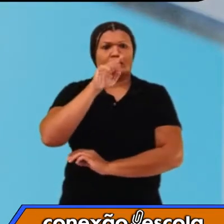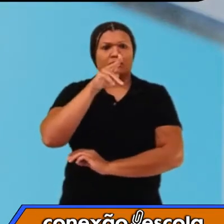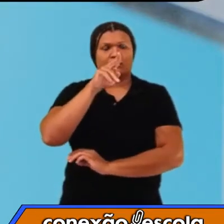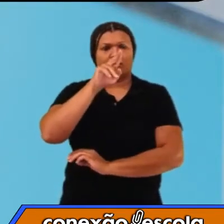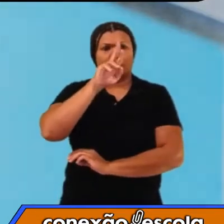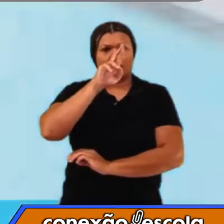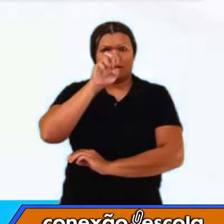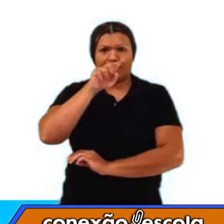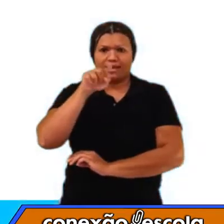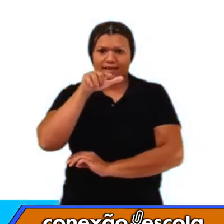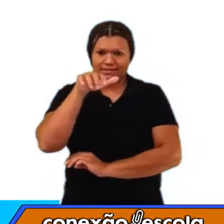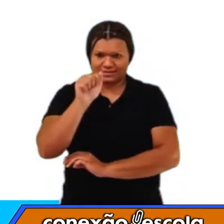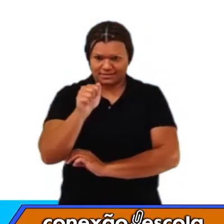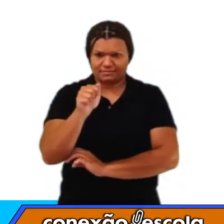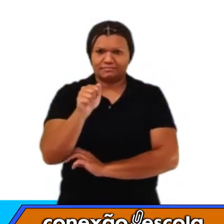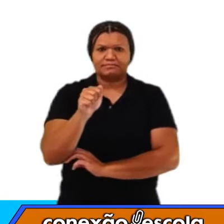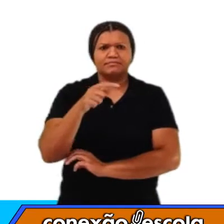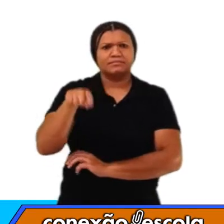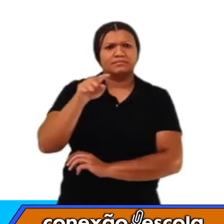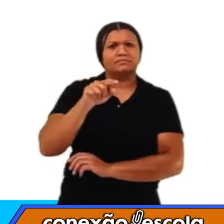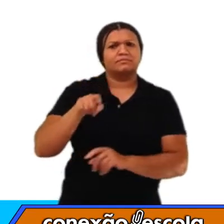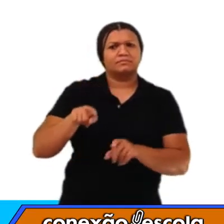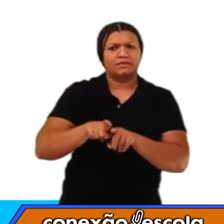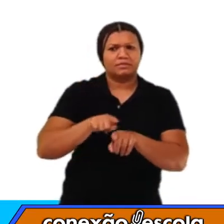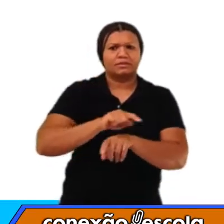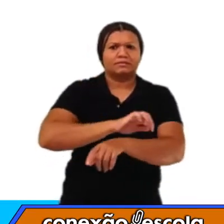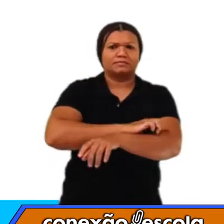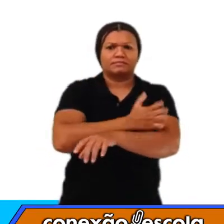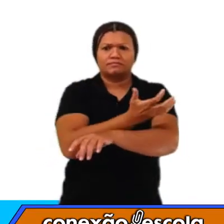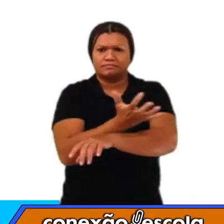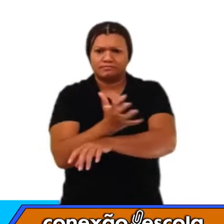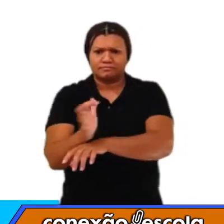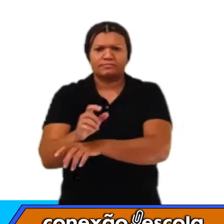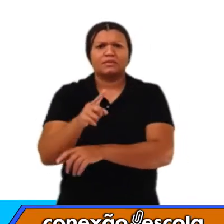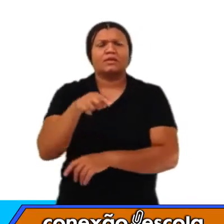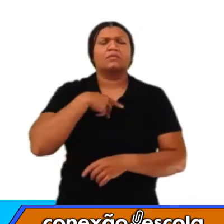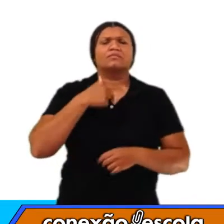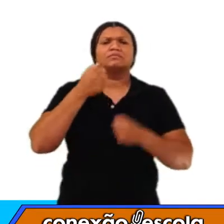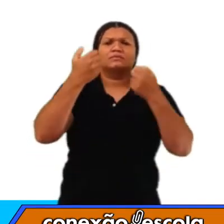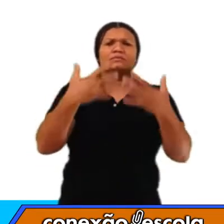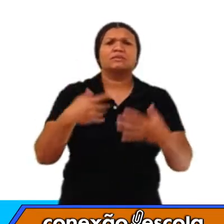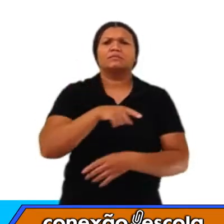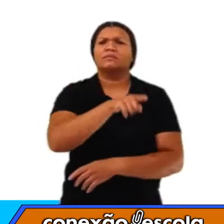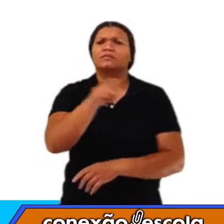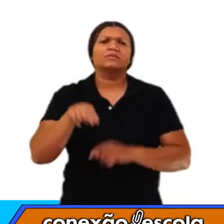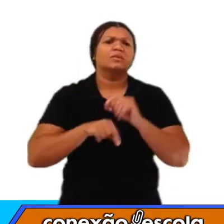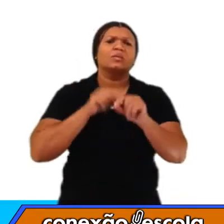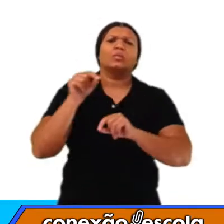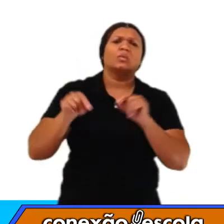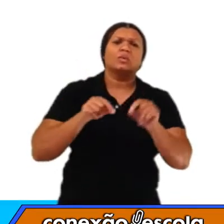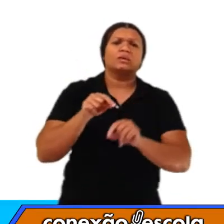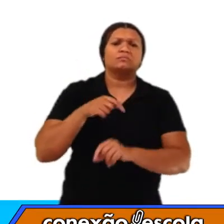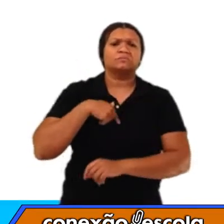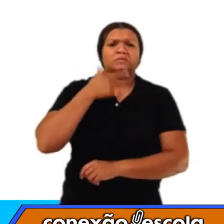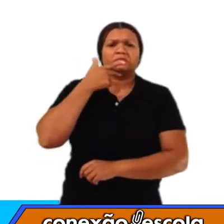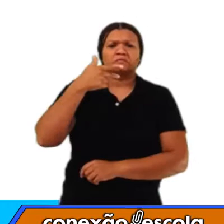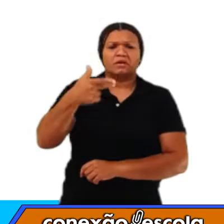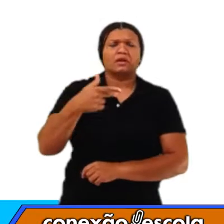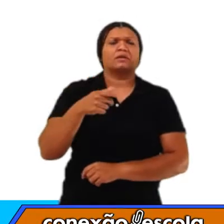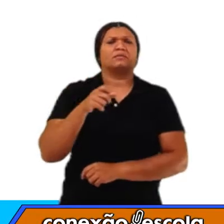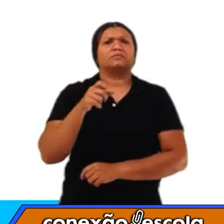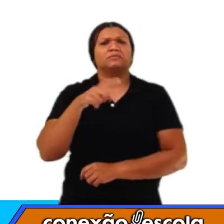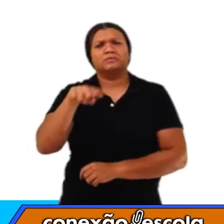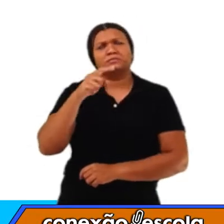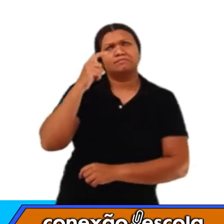vocês, pensem aí, quando eu digo meio ambiente, o que vem à mente de vocês? Talvez eu esteja